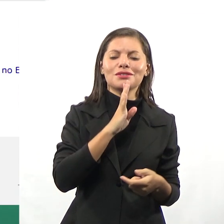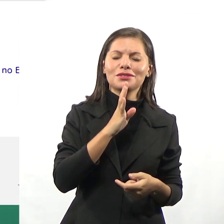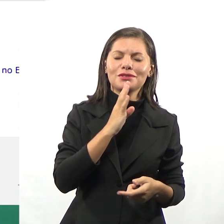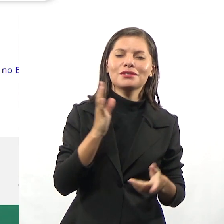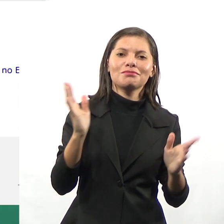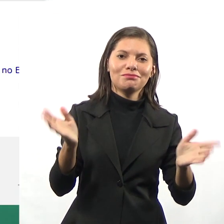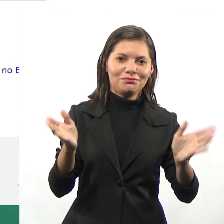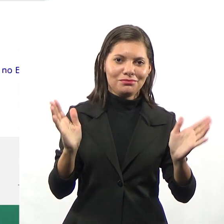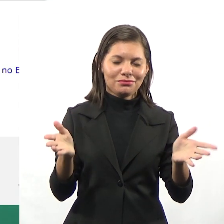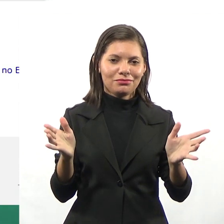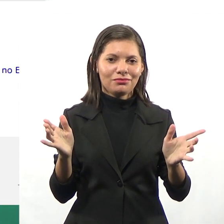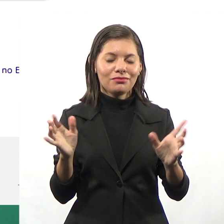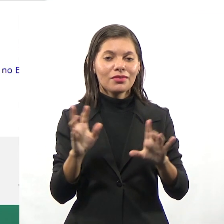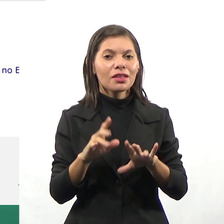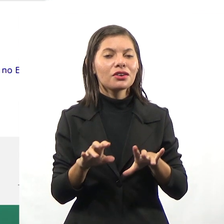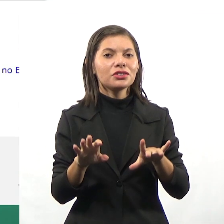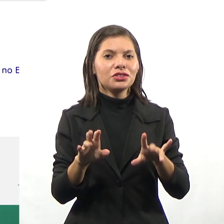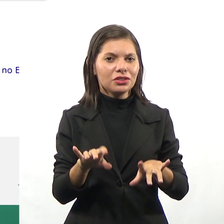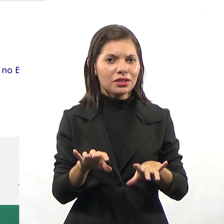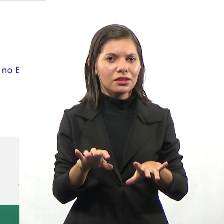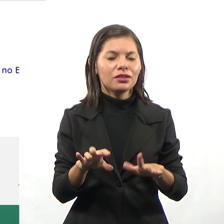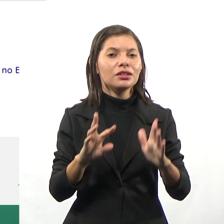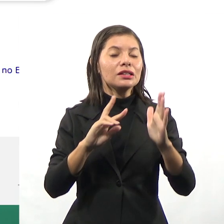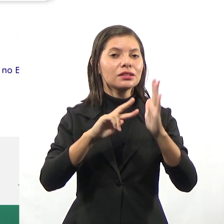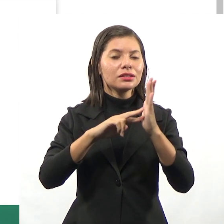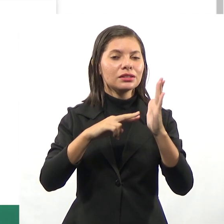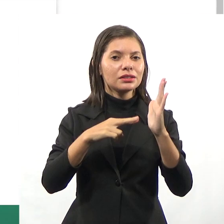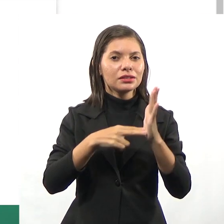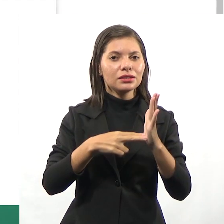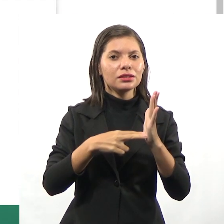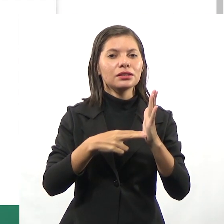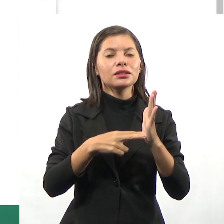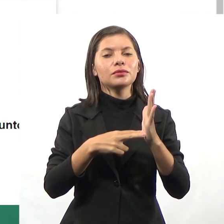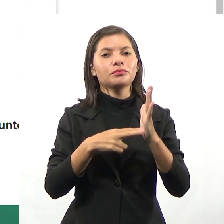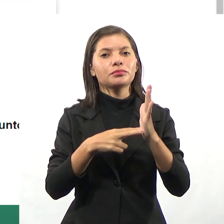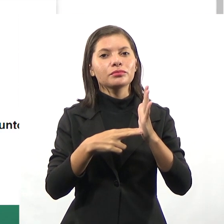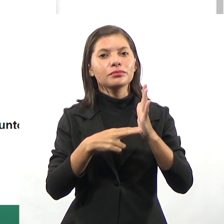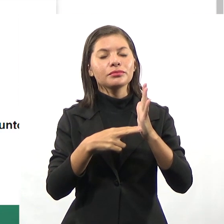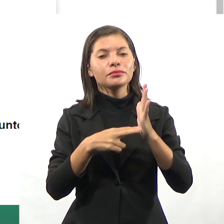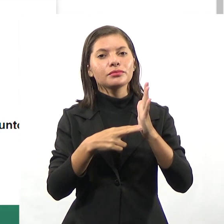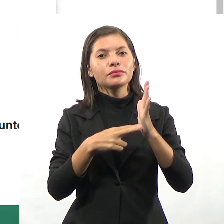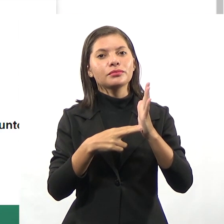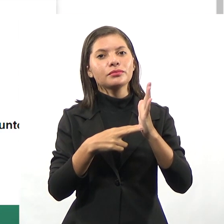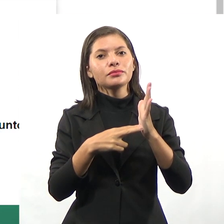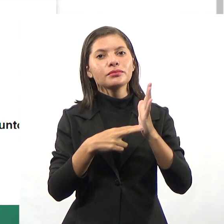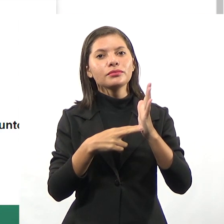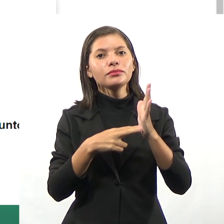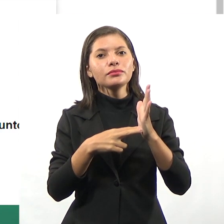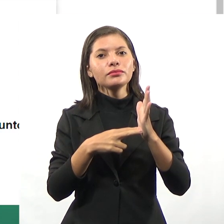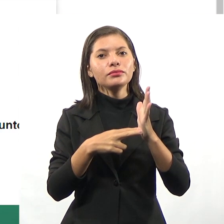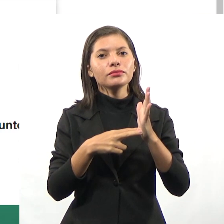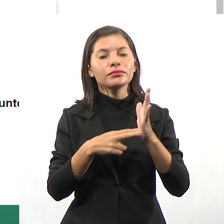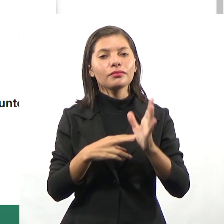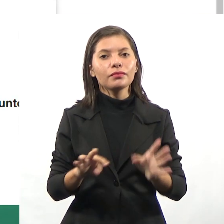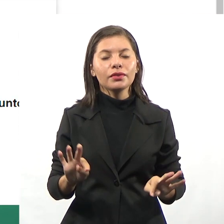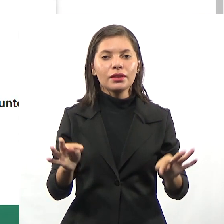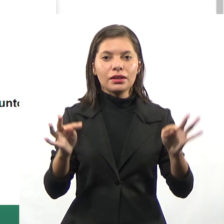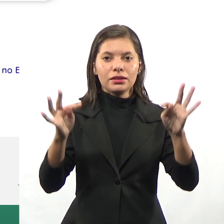Provavelmente vocês já conhecem essa página. E vou digitar o seguinte, define, vou começar com o